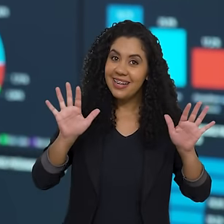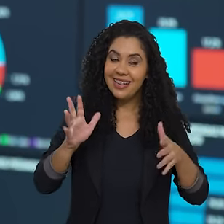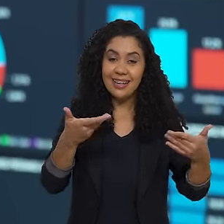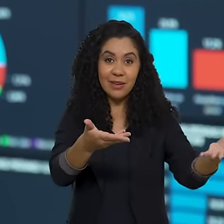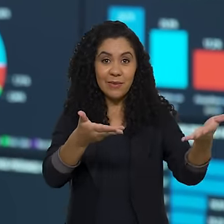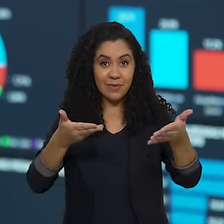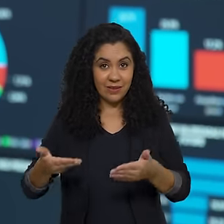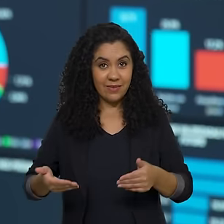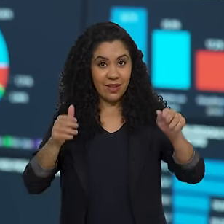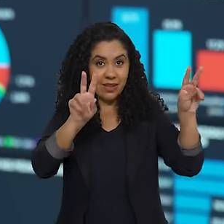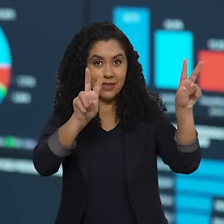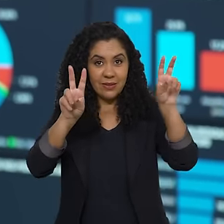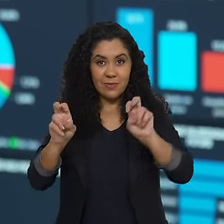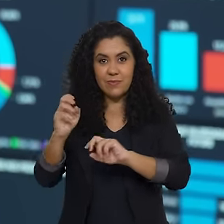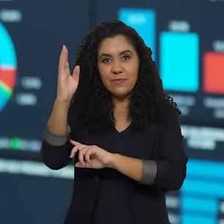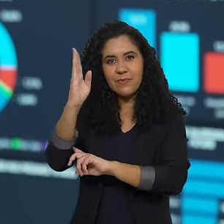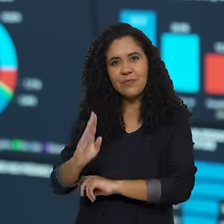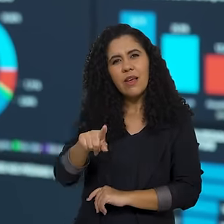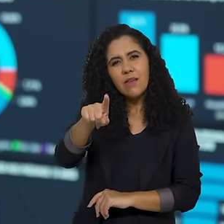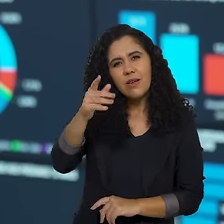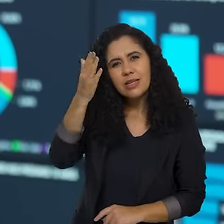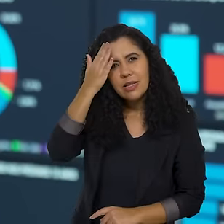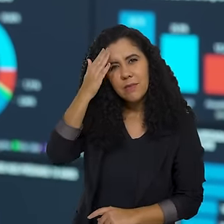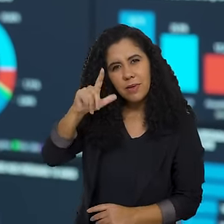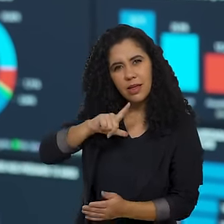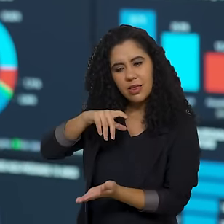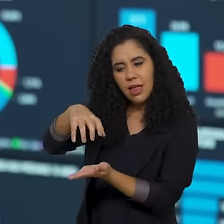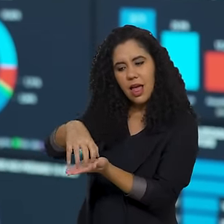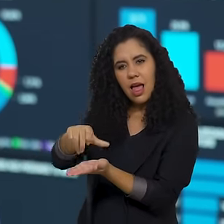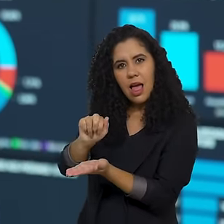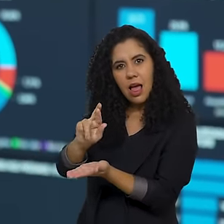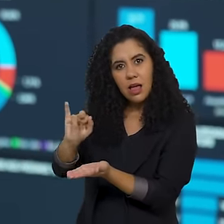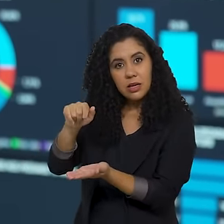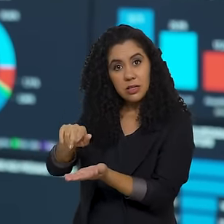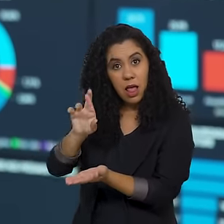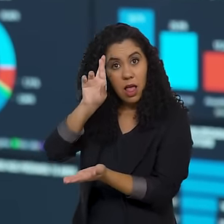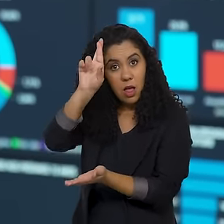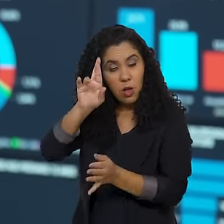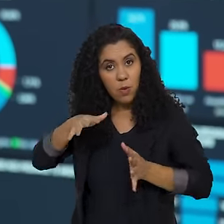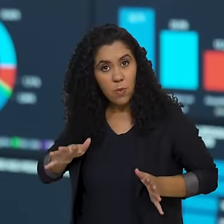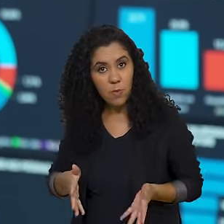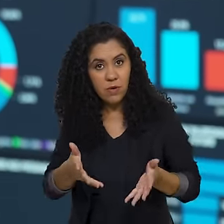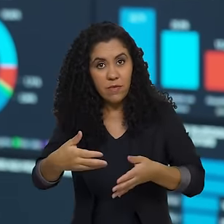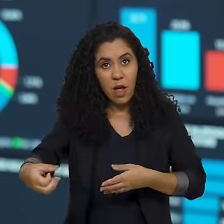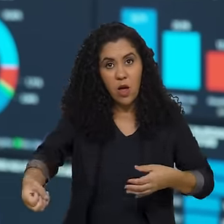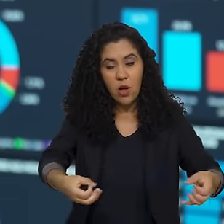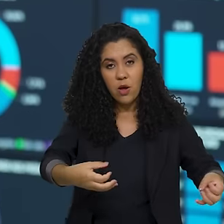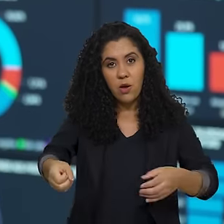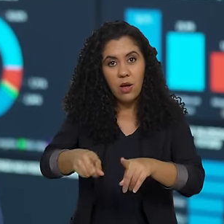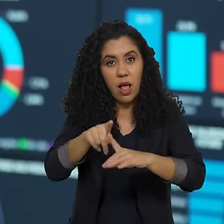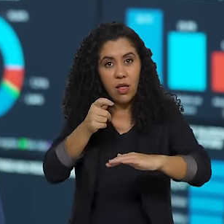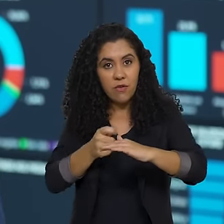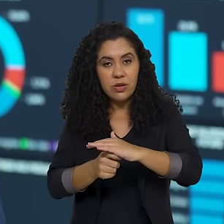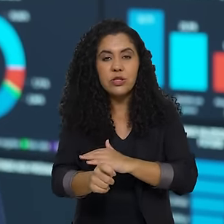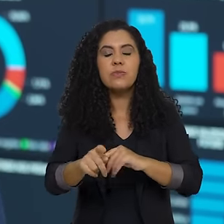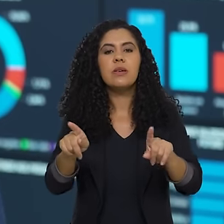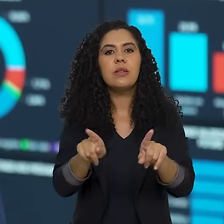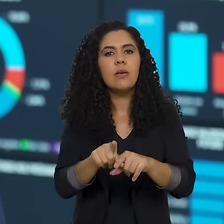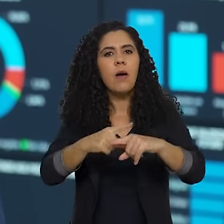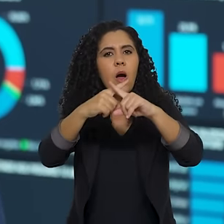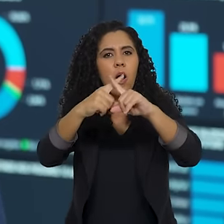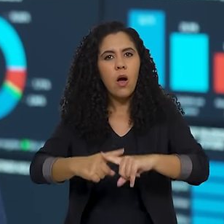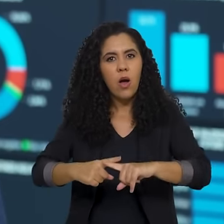Olá, seja bem-vindo a mais um Brasil em Pauta. Sabia que existe uma agência responsável por promover a inovação, o investimento e